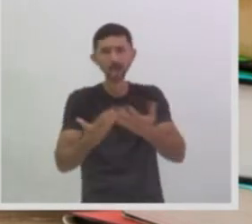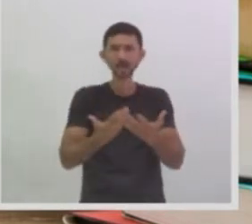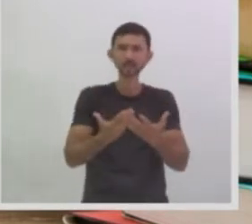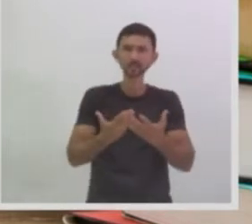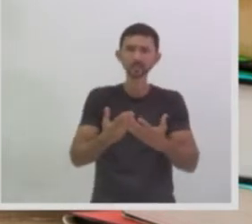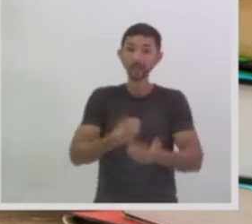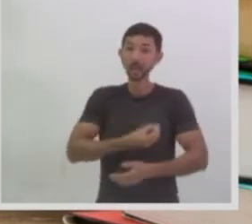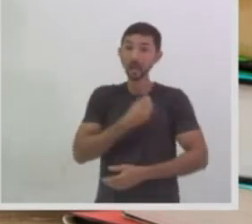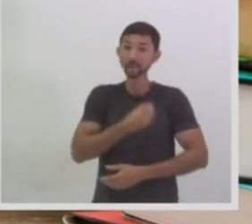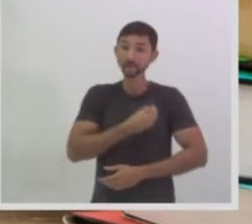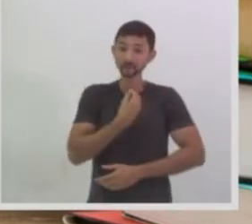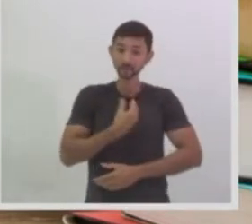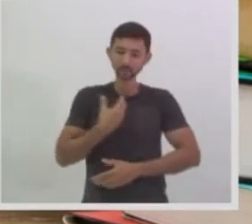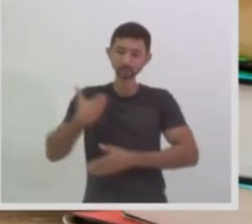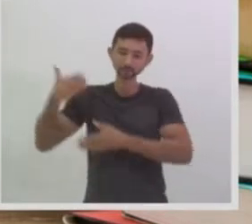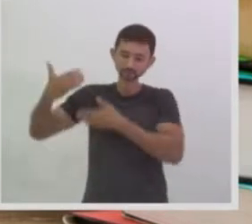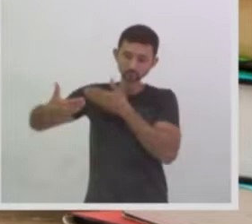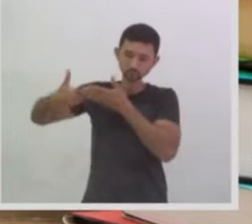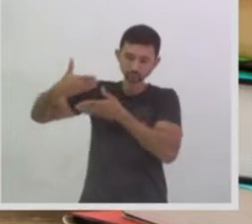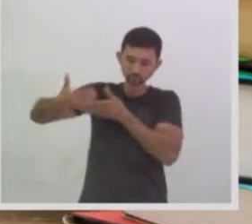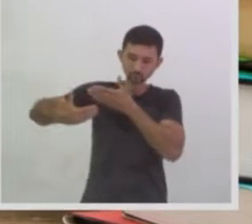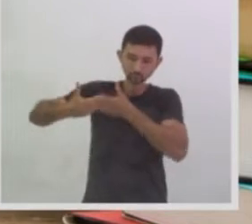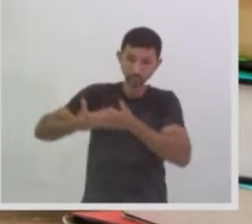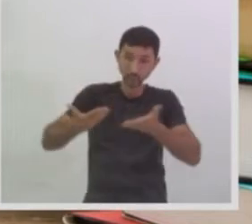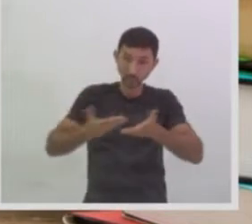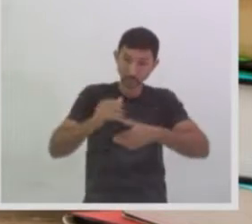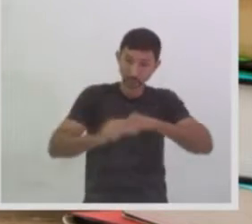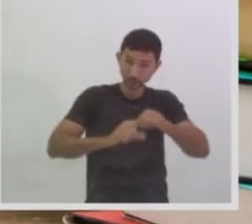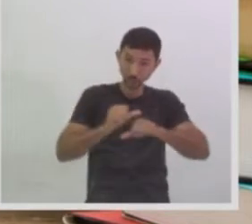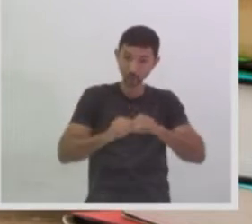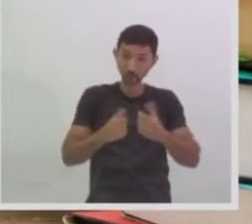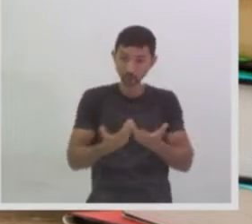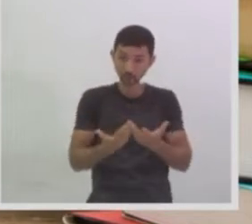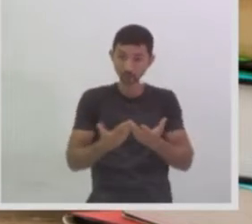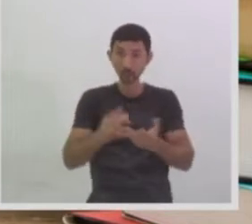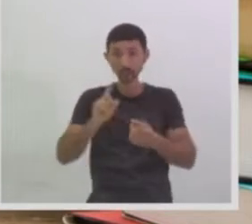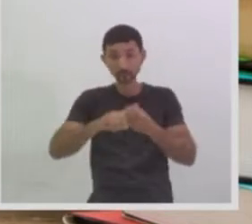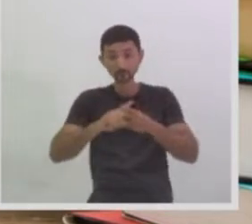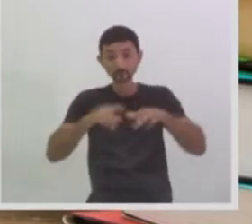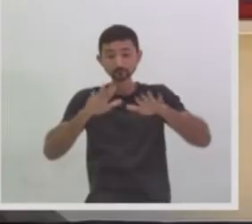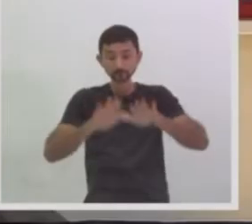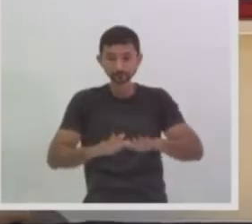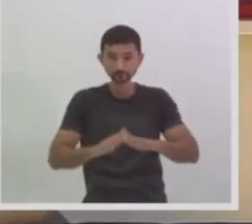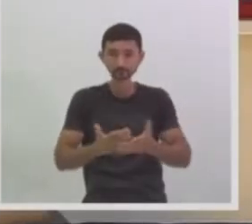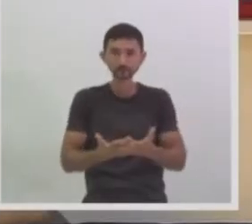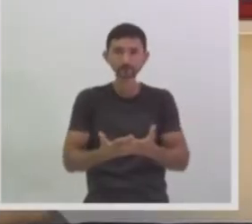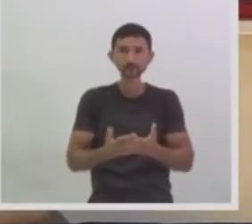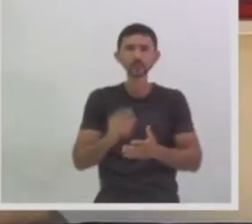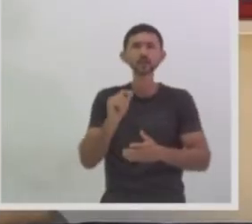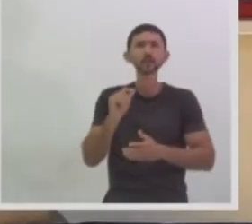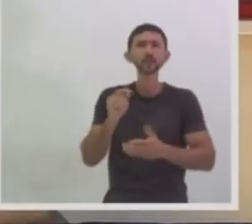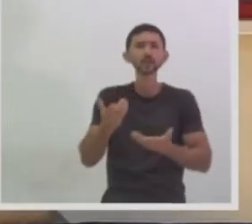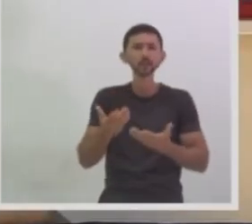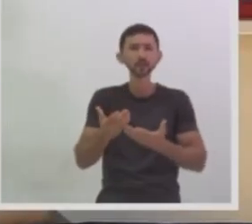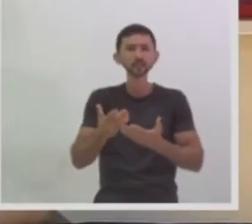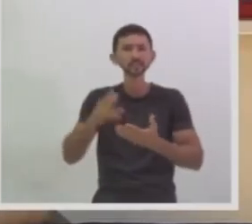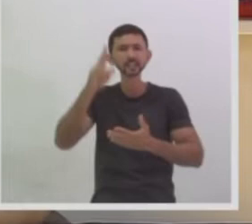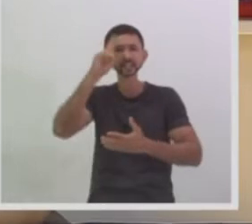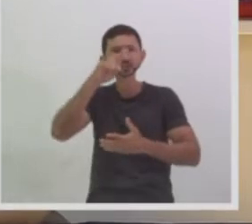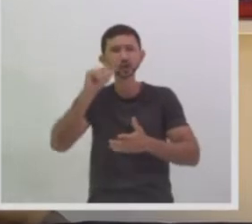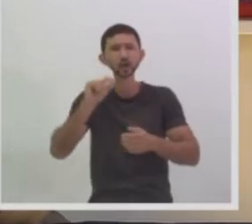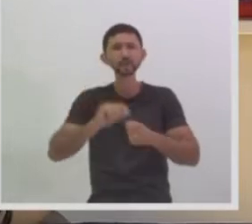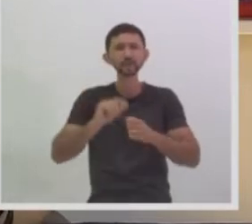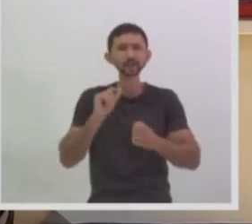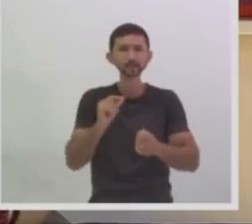vida delas mudaram e quais permanecem. Bem, quem é que faz história? Nos